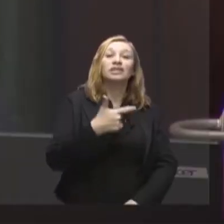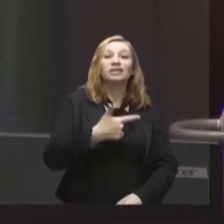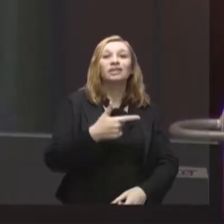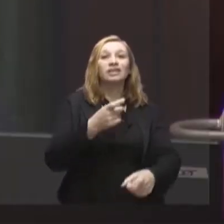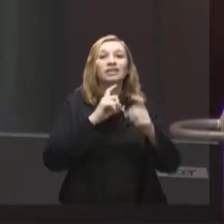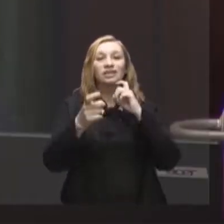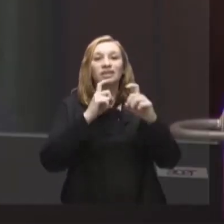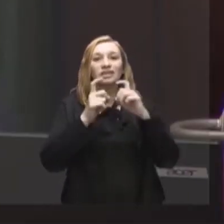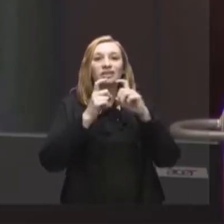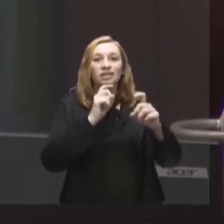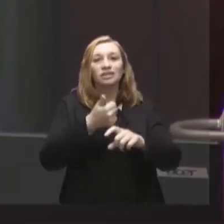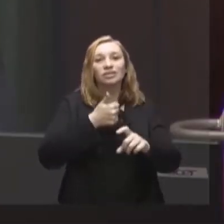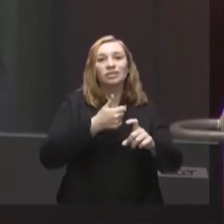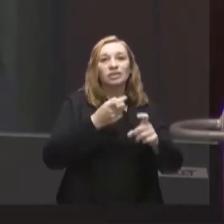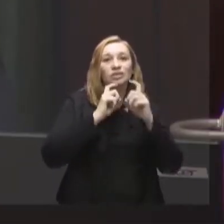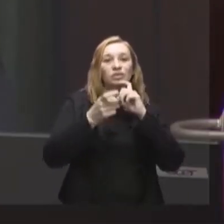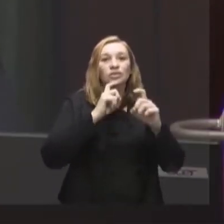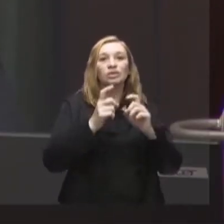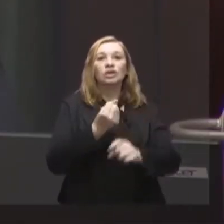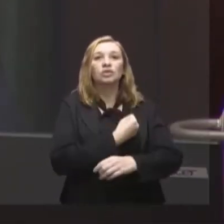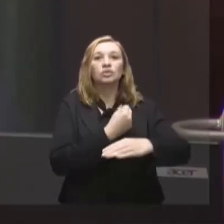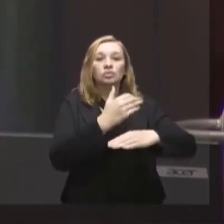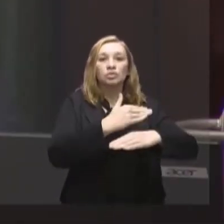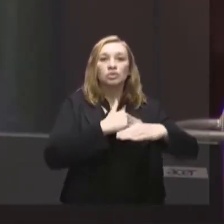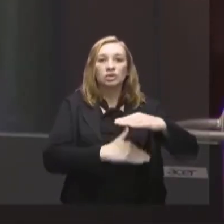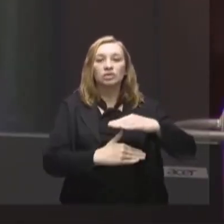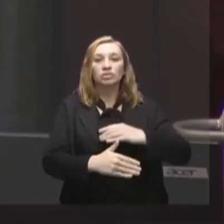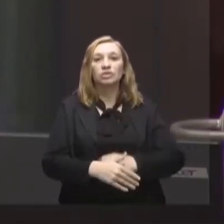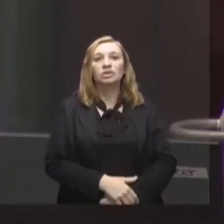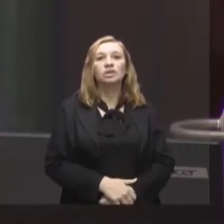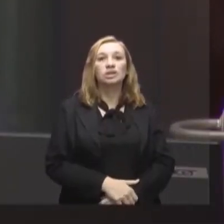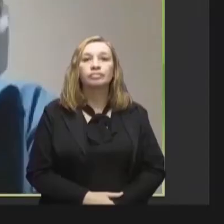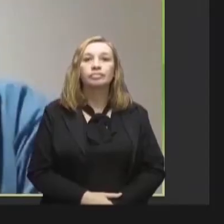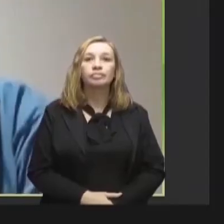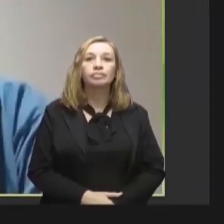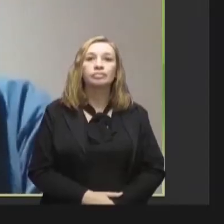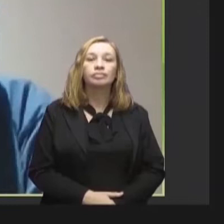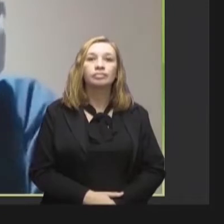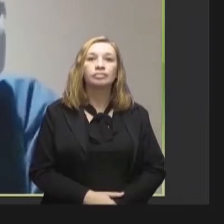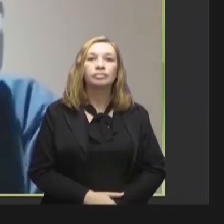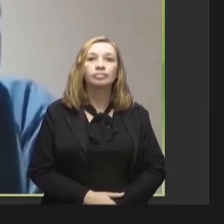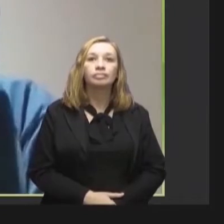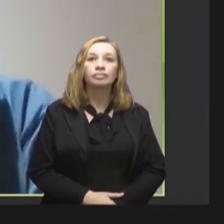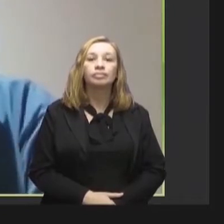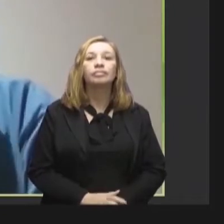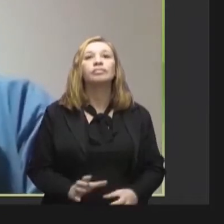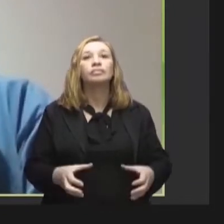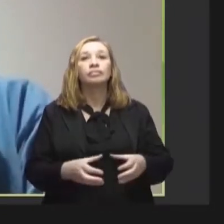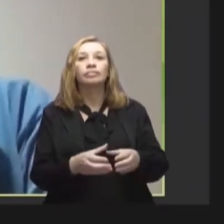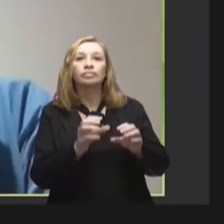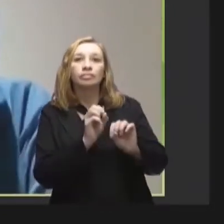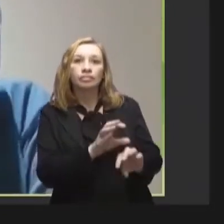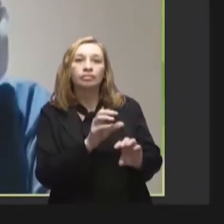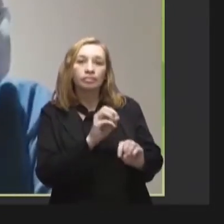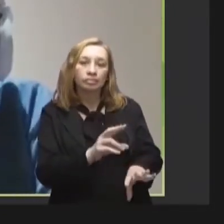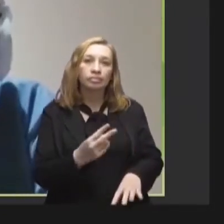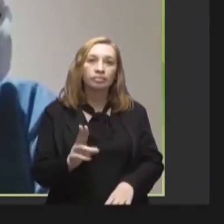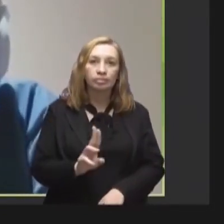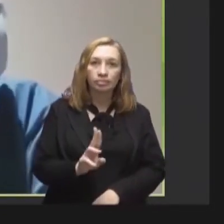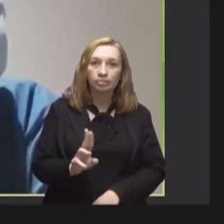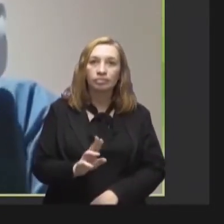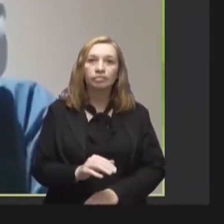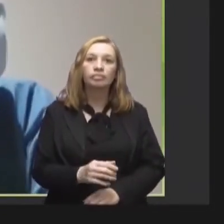e estabelecimentos que operam com financiamento e empréstimos, com a informação aos consumidores